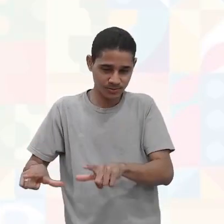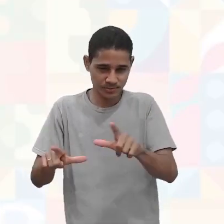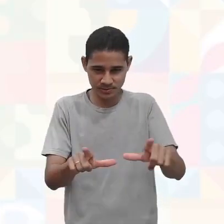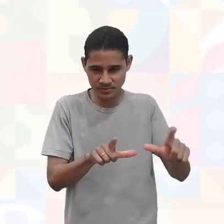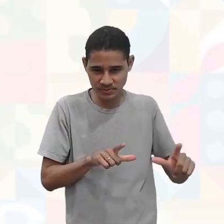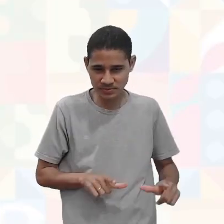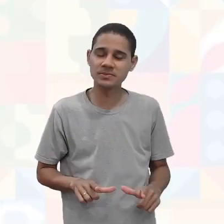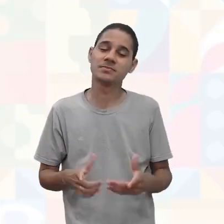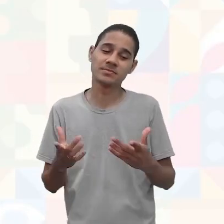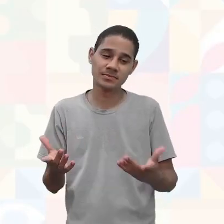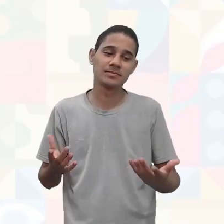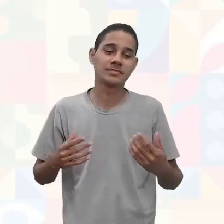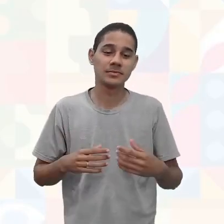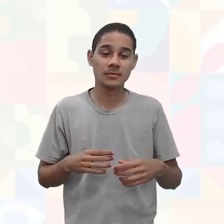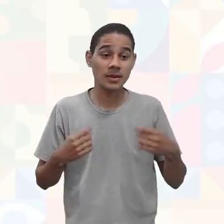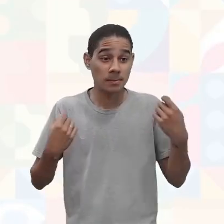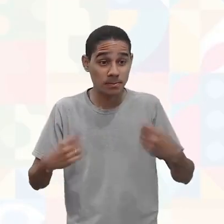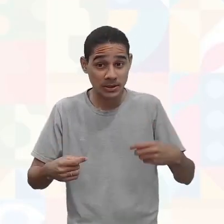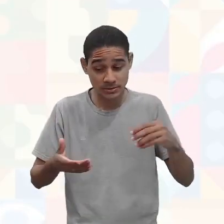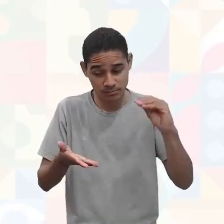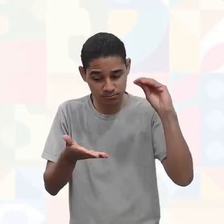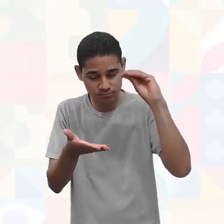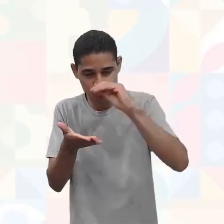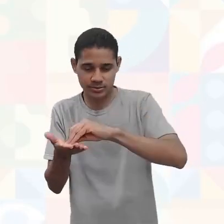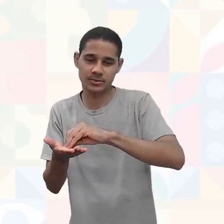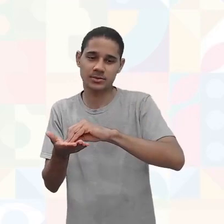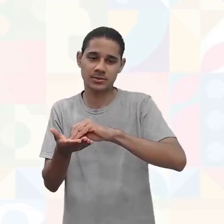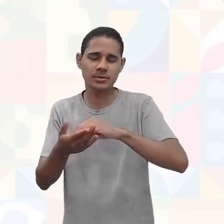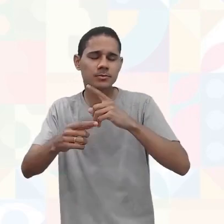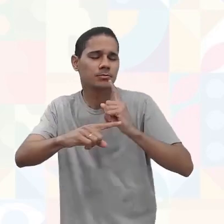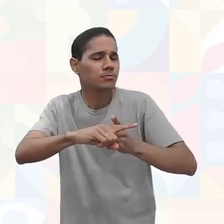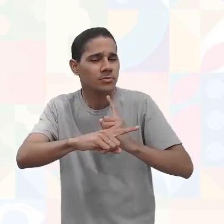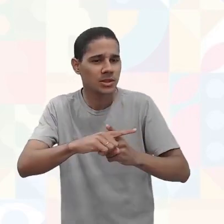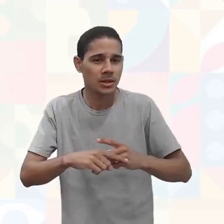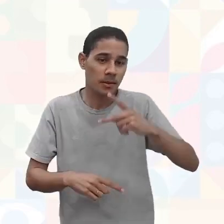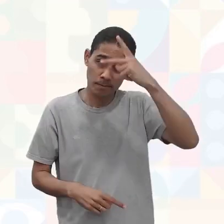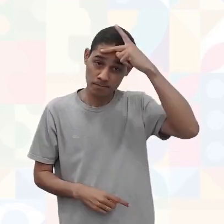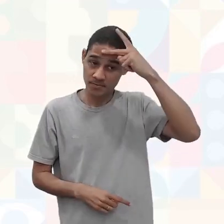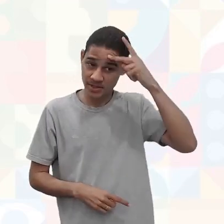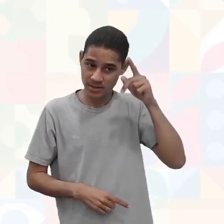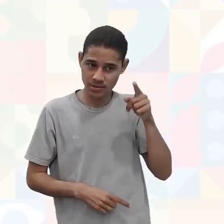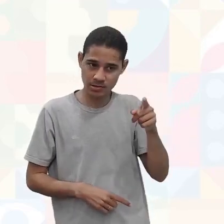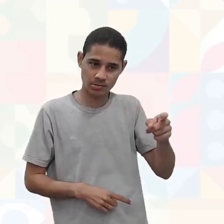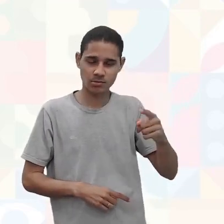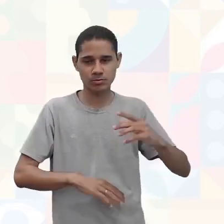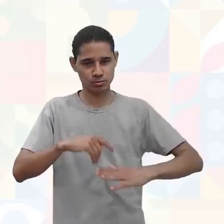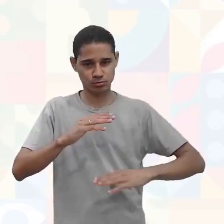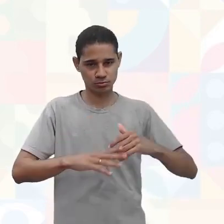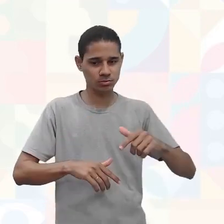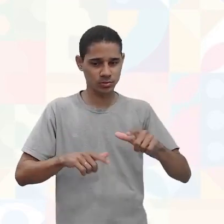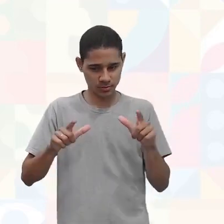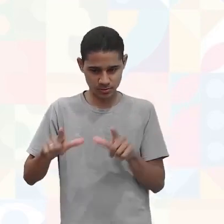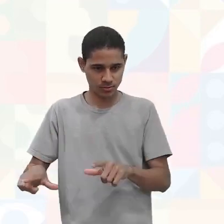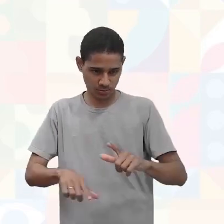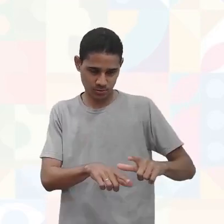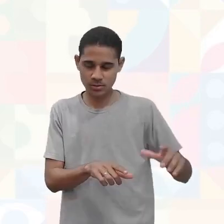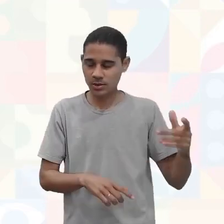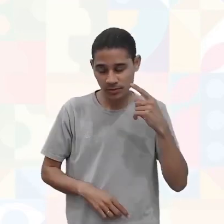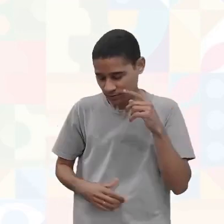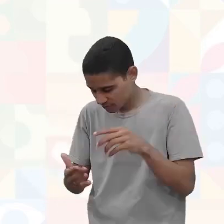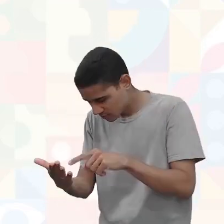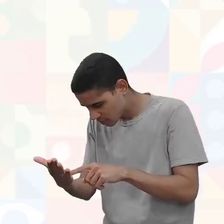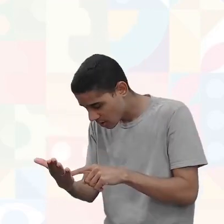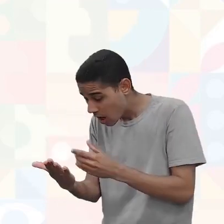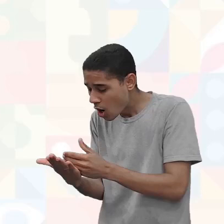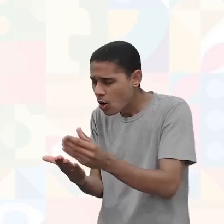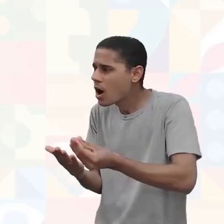revestimento. Isso tem que estar lá inserido, porque quando a pessoa, né, que for instalar esse produto, ele vai dizer, olha, eu começo